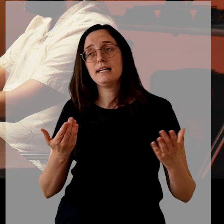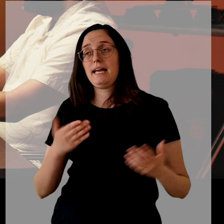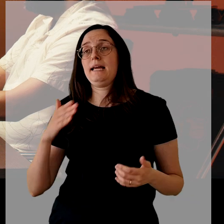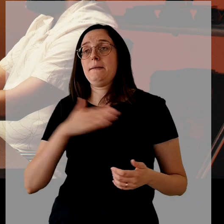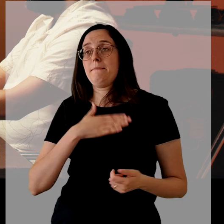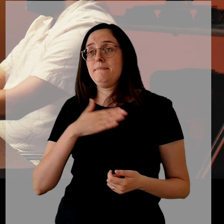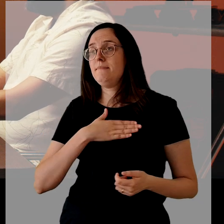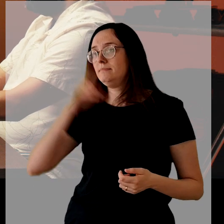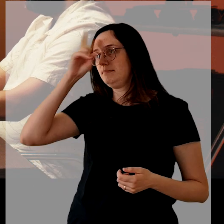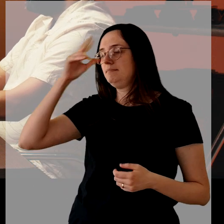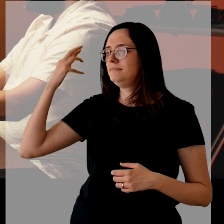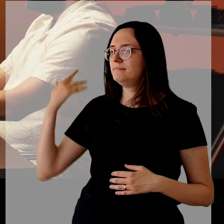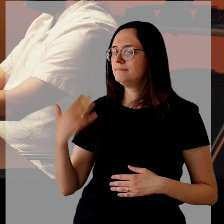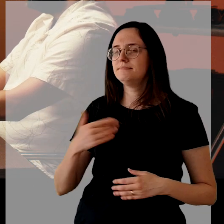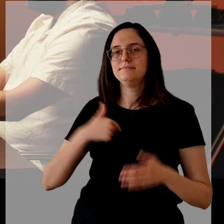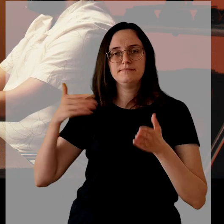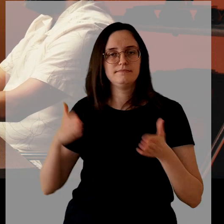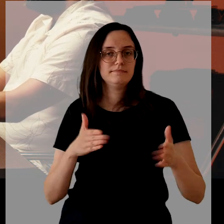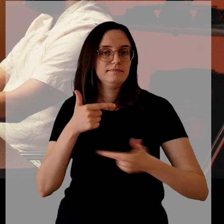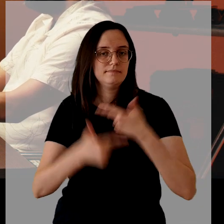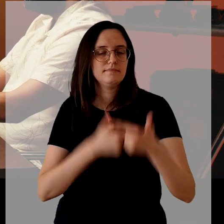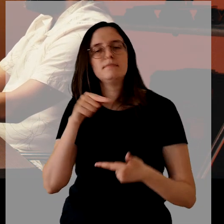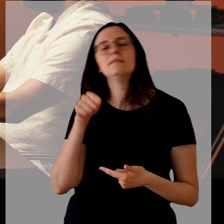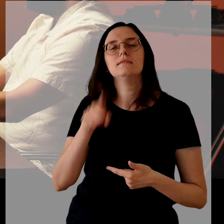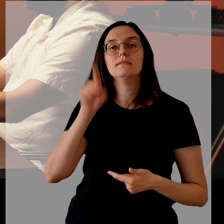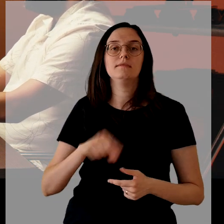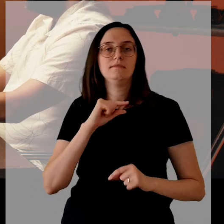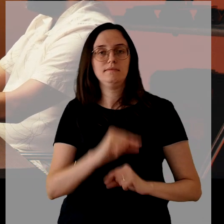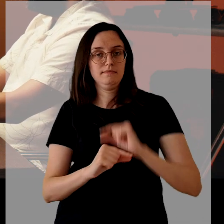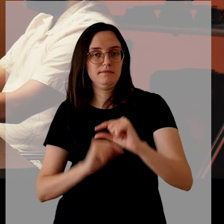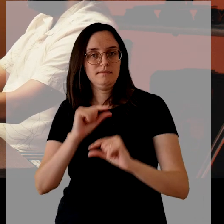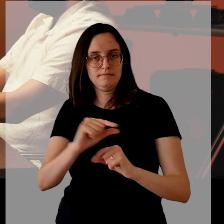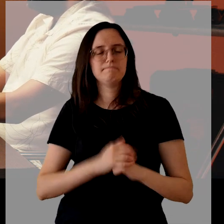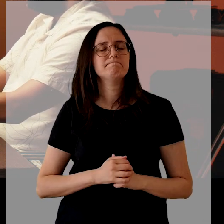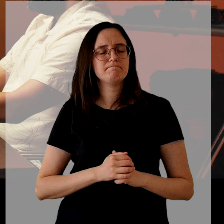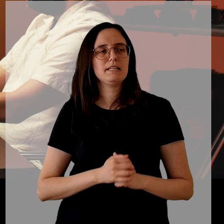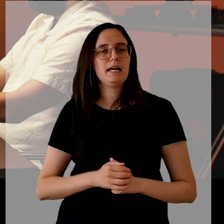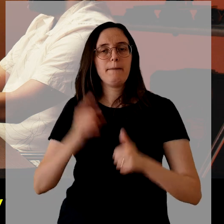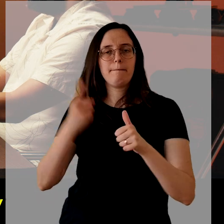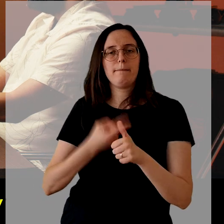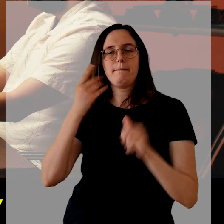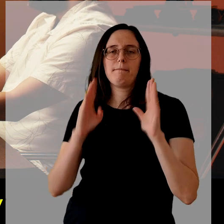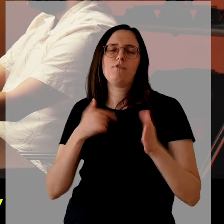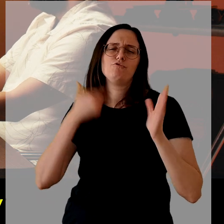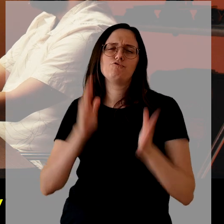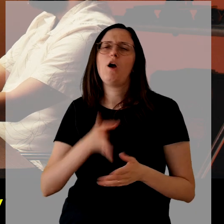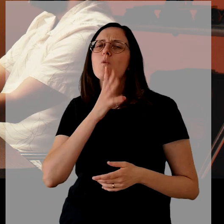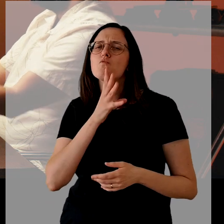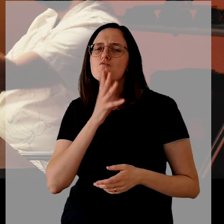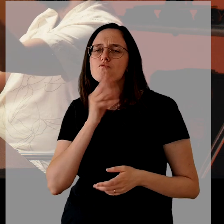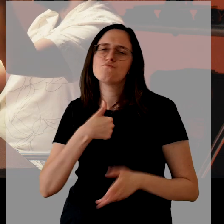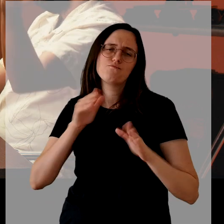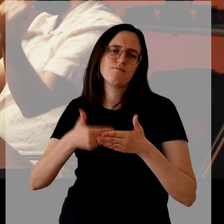Na minha história, minha trajetória de trabalho, isso vem aos poucos. Assim, primeiro tem uma parte que eu já conhecia um pouco